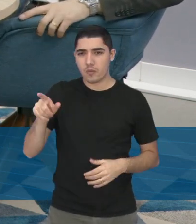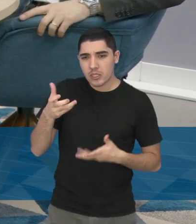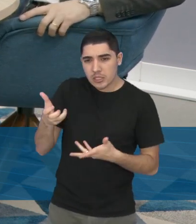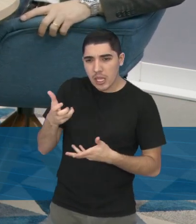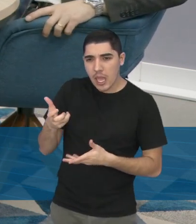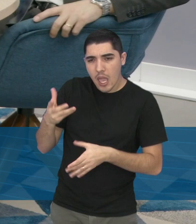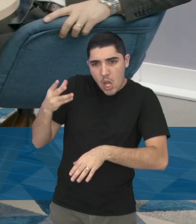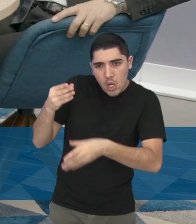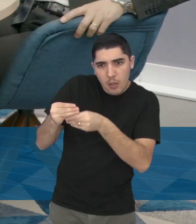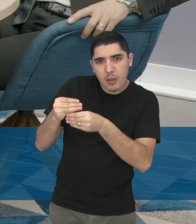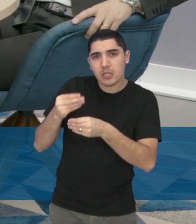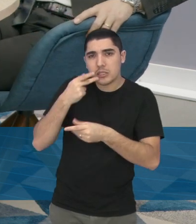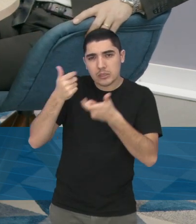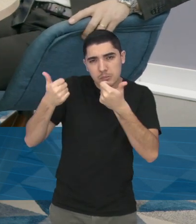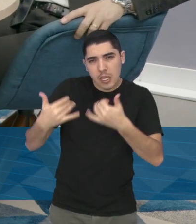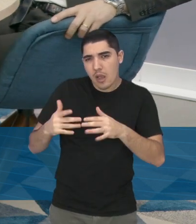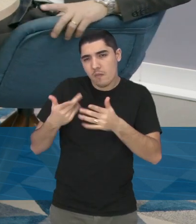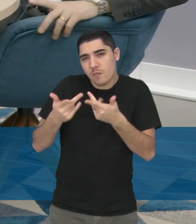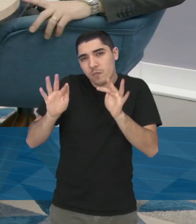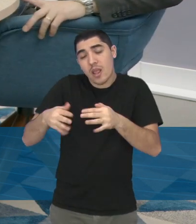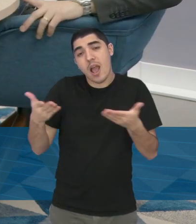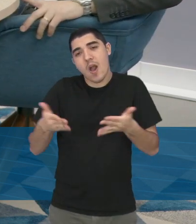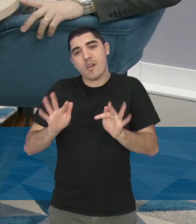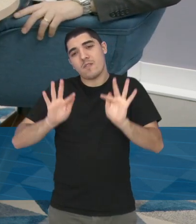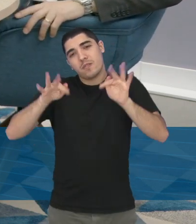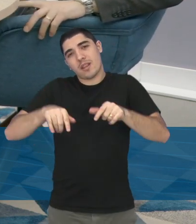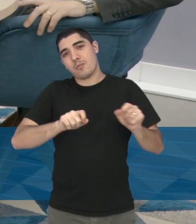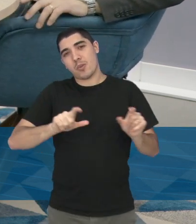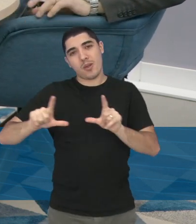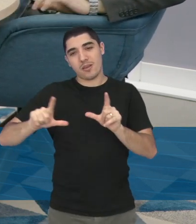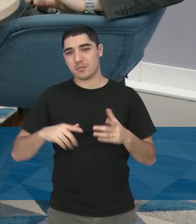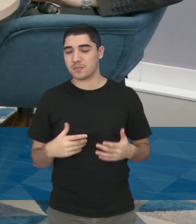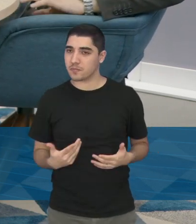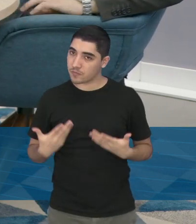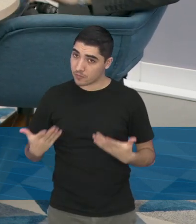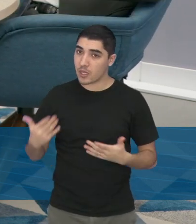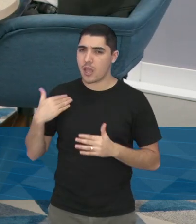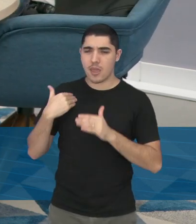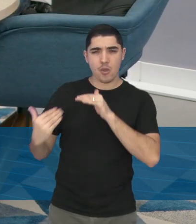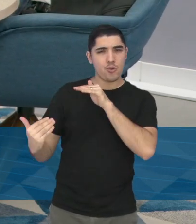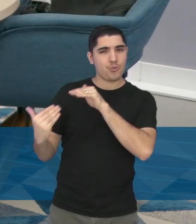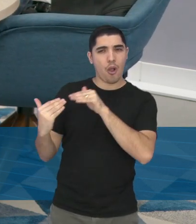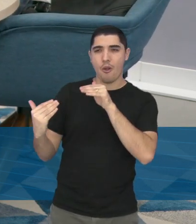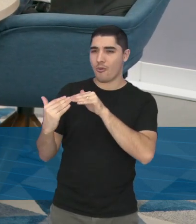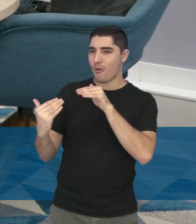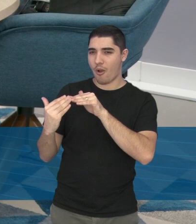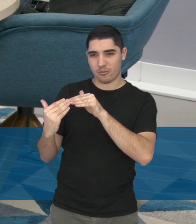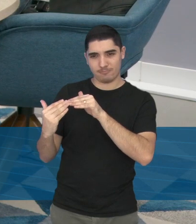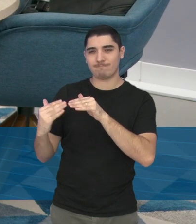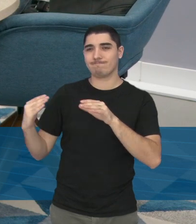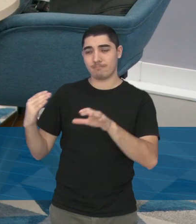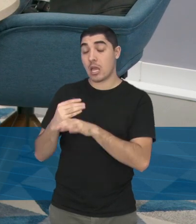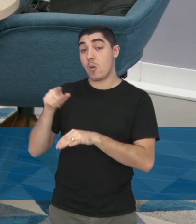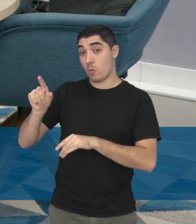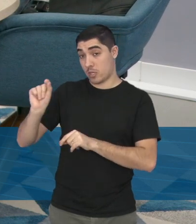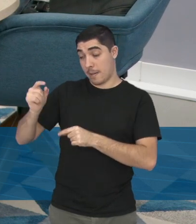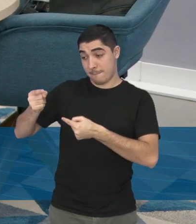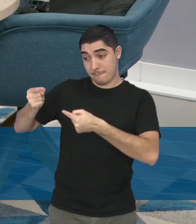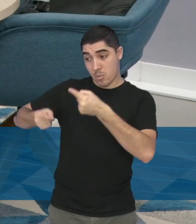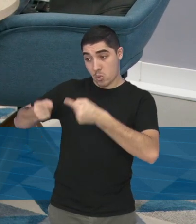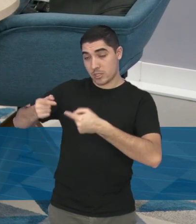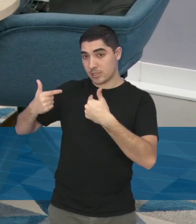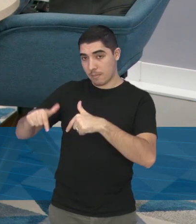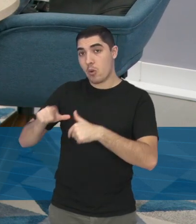alguma consideração, alguma pontuação final, que a gente está chegando ao fim do programa? Eu concordo plenamente. Como política de trabalho,